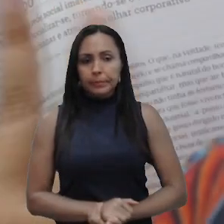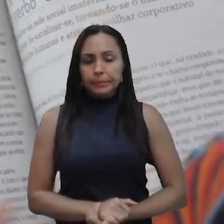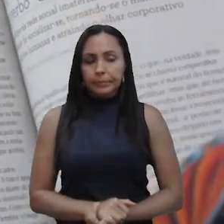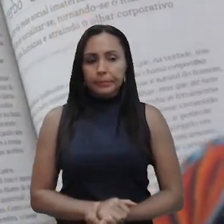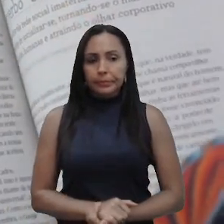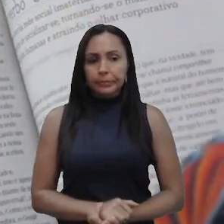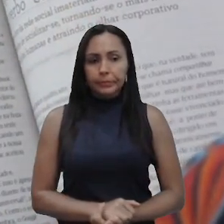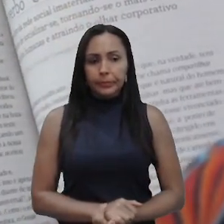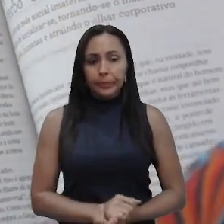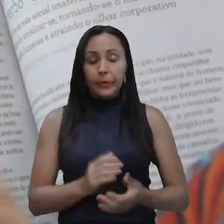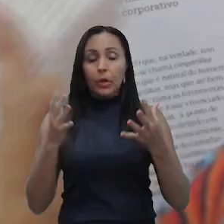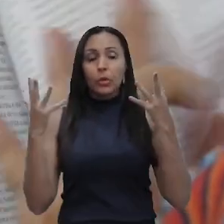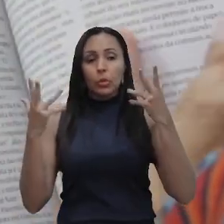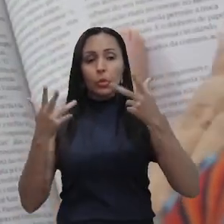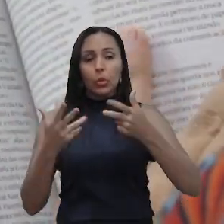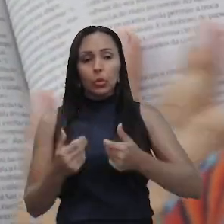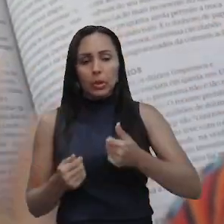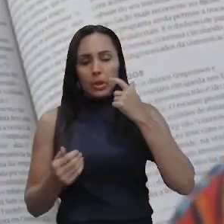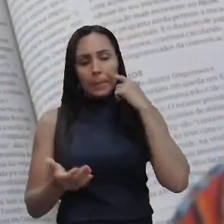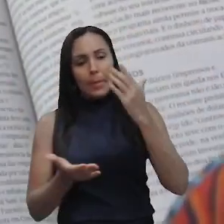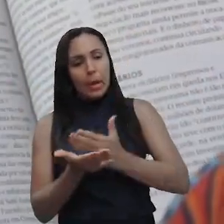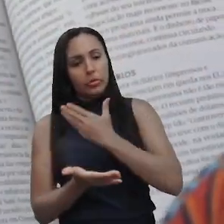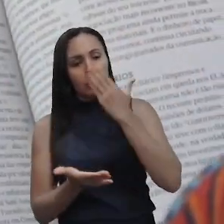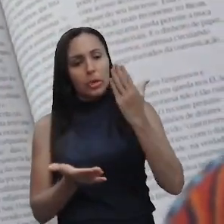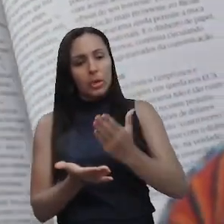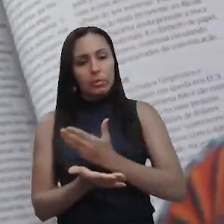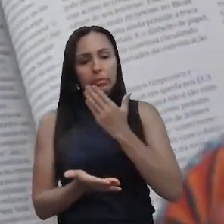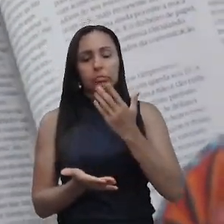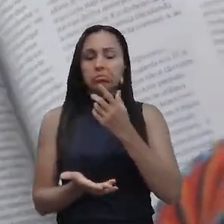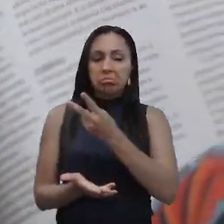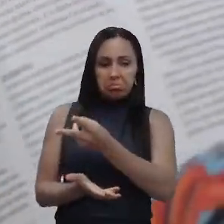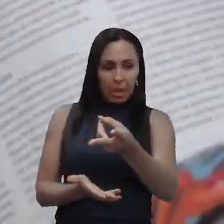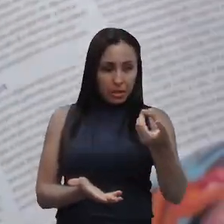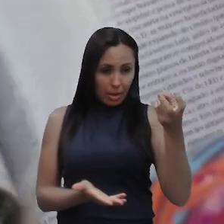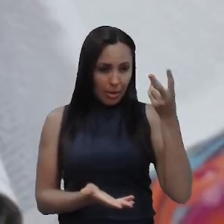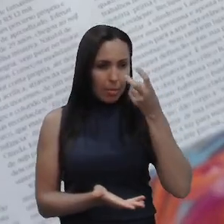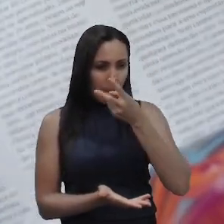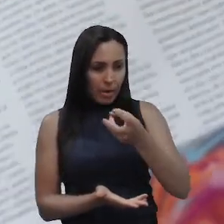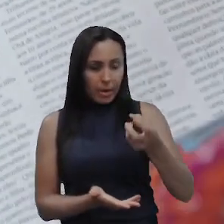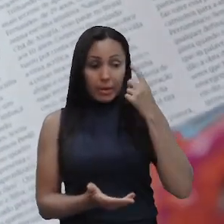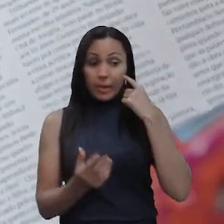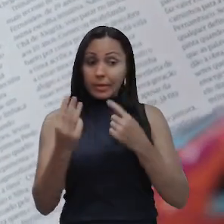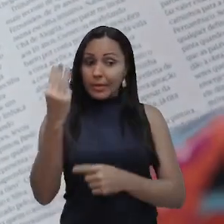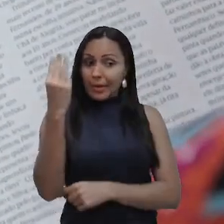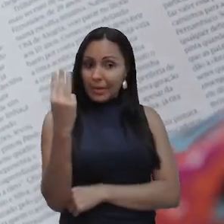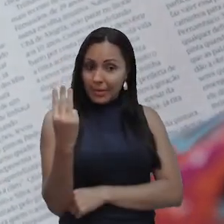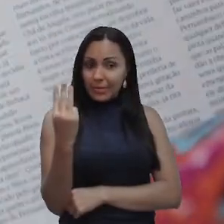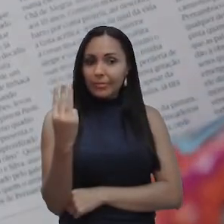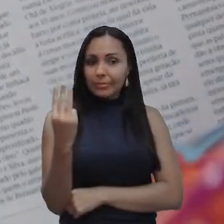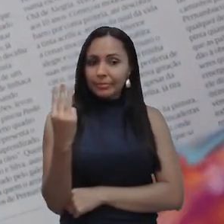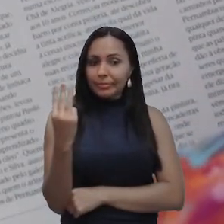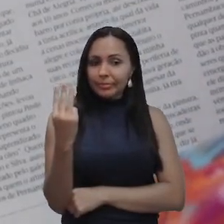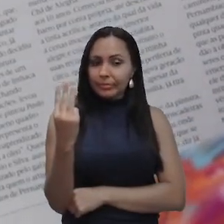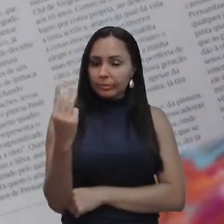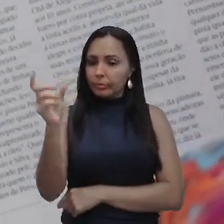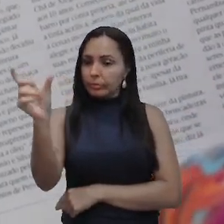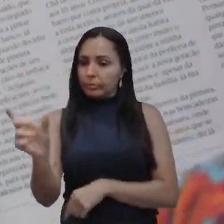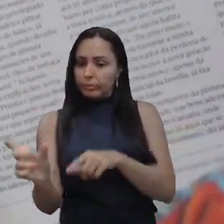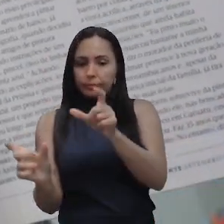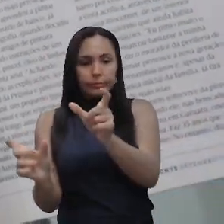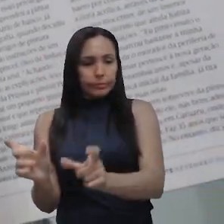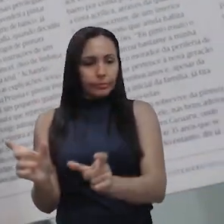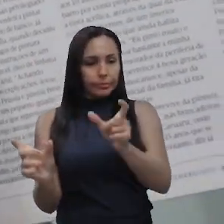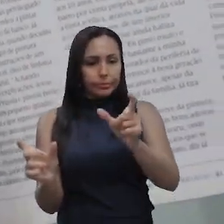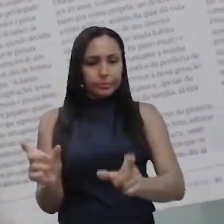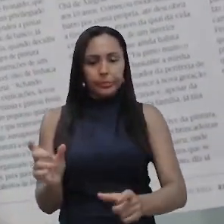vejam, praticamente todas as páginas a gente tem 3 colunas, justamente para a gente conseguir ter muita